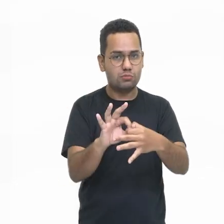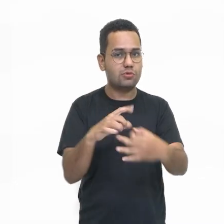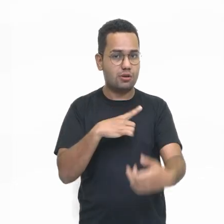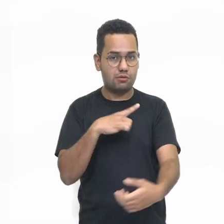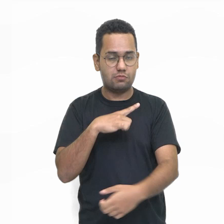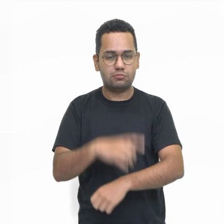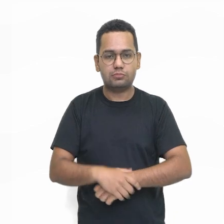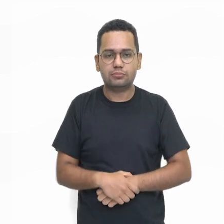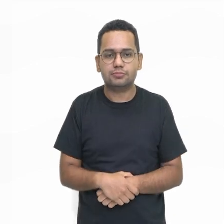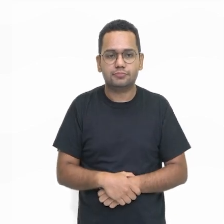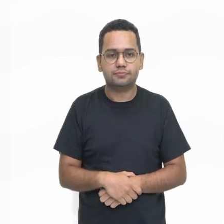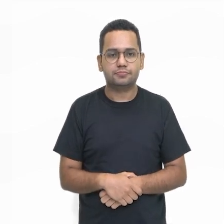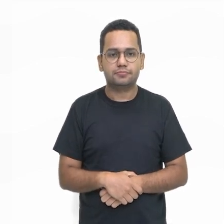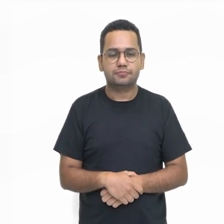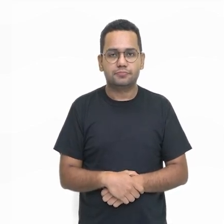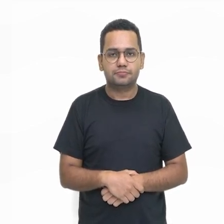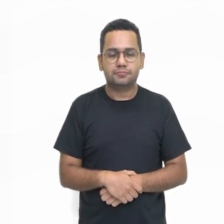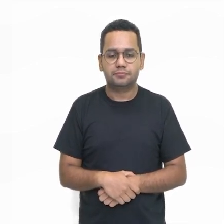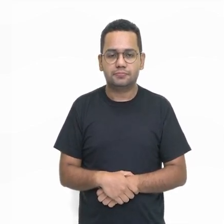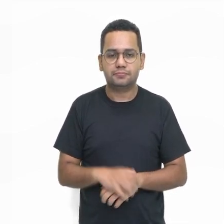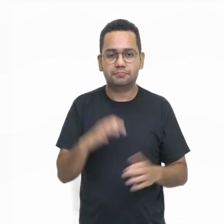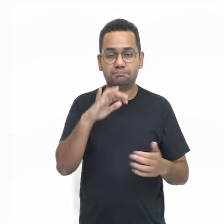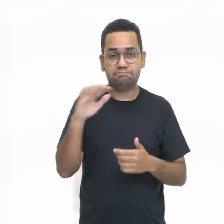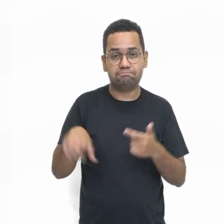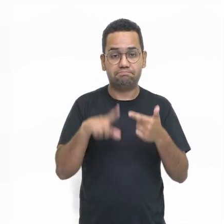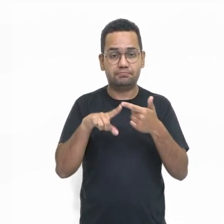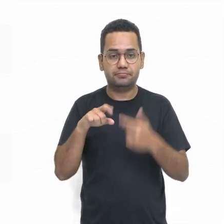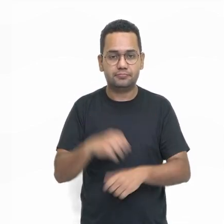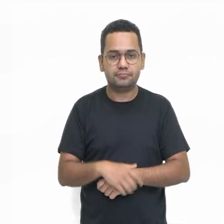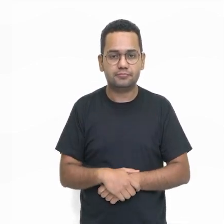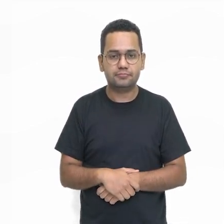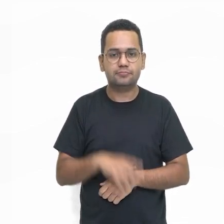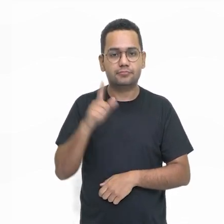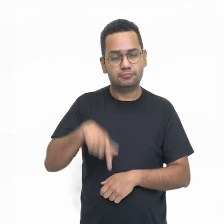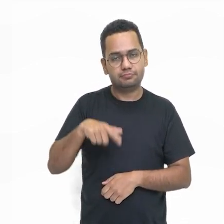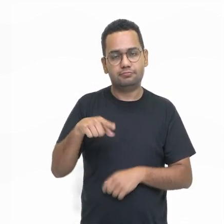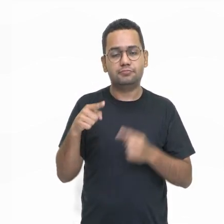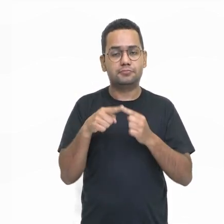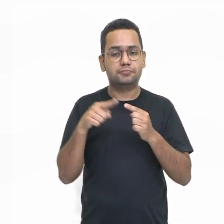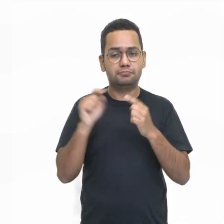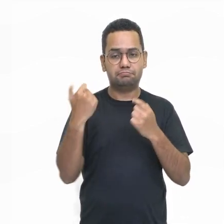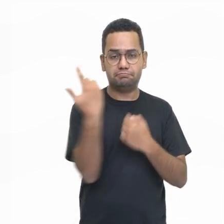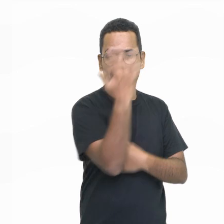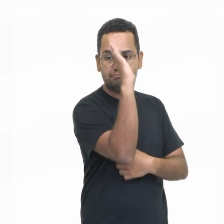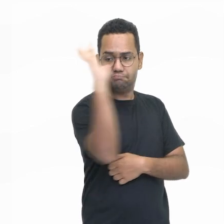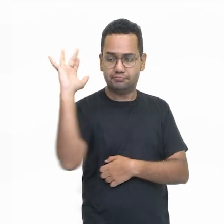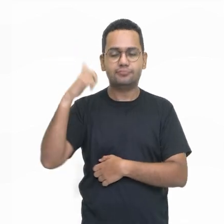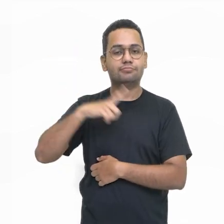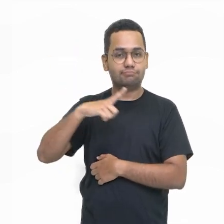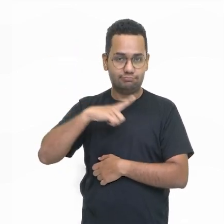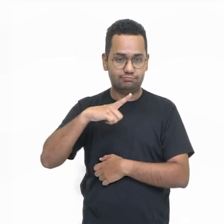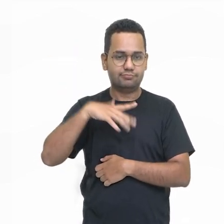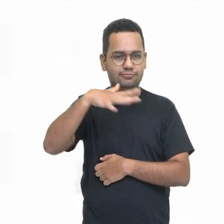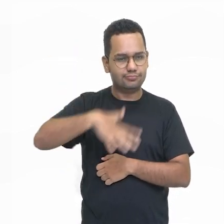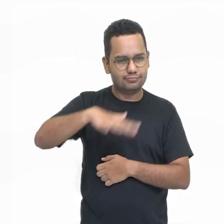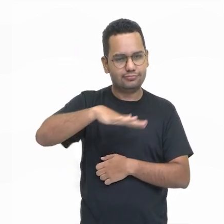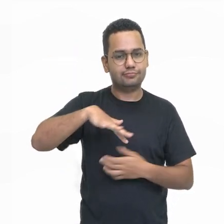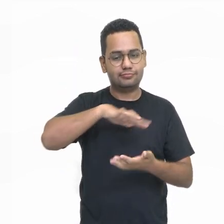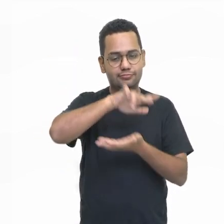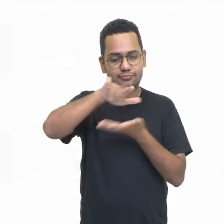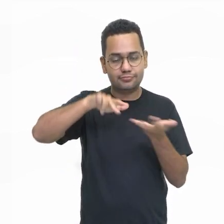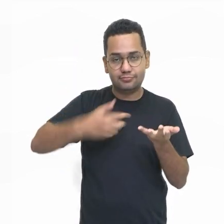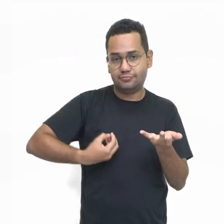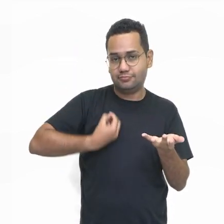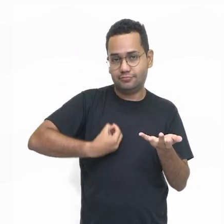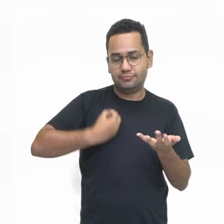E, por falar no bioma cerrado, né, ele é considerado a savana tropical mais rica em biodiversidade do